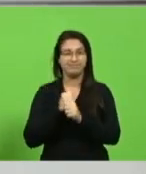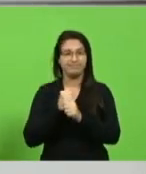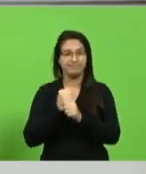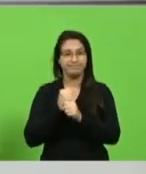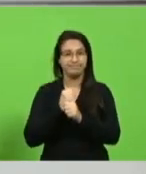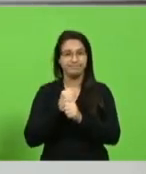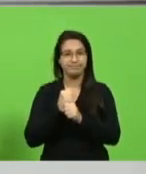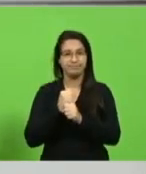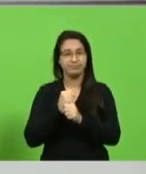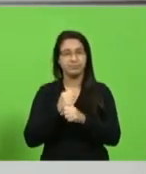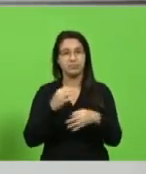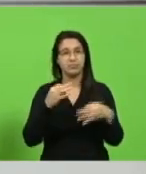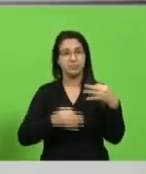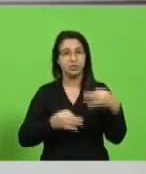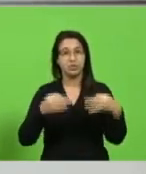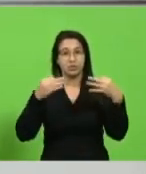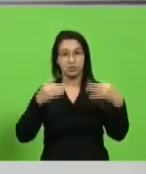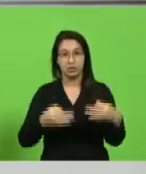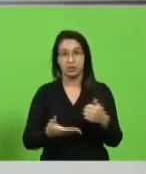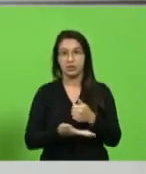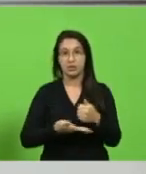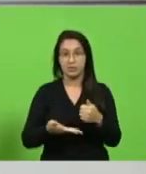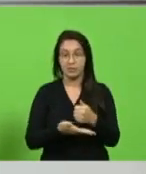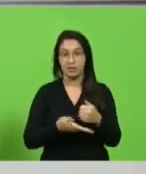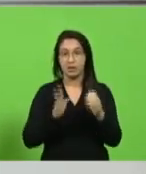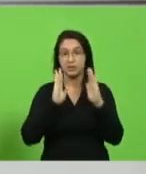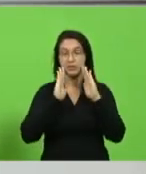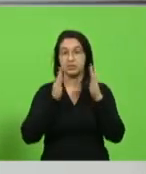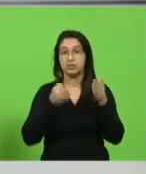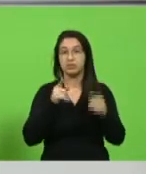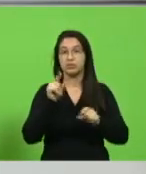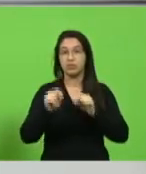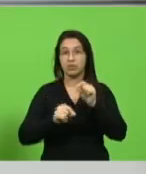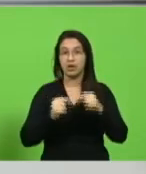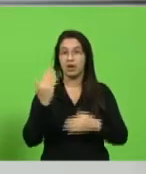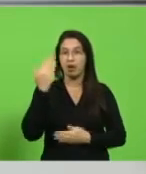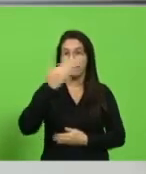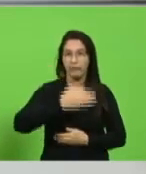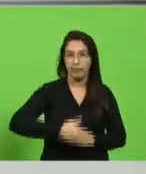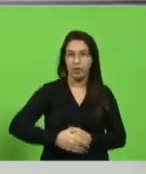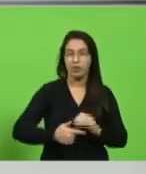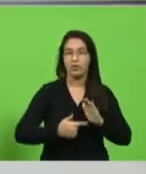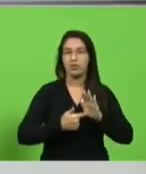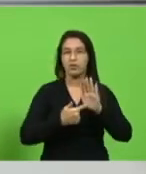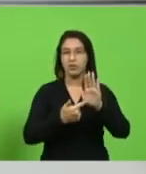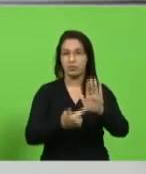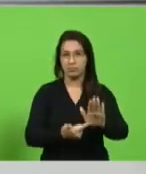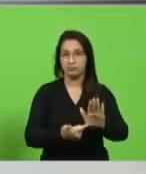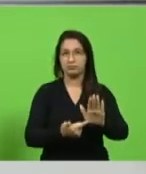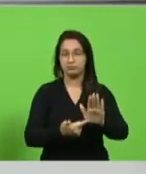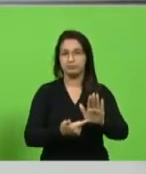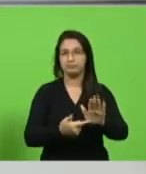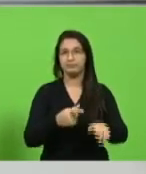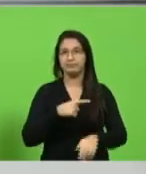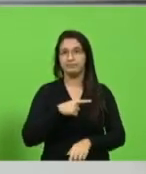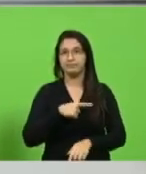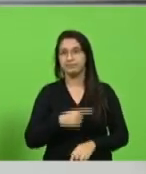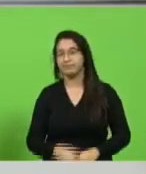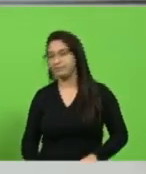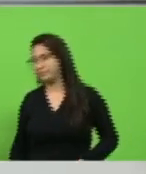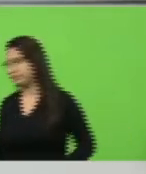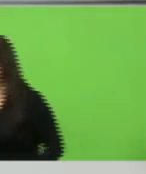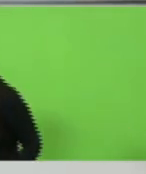jurisprudência consolidada no sentido de que os indícios, como meios de prova, que